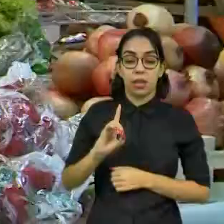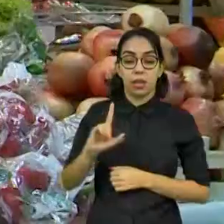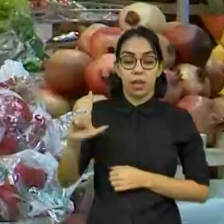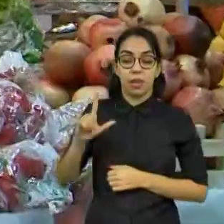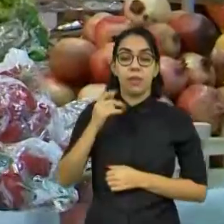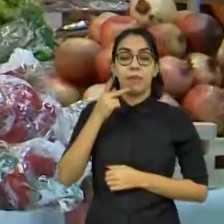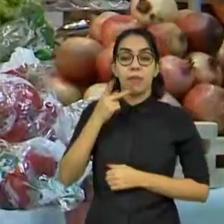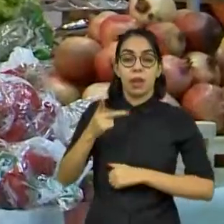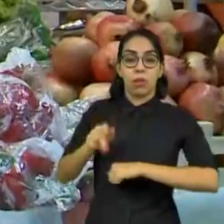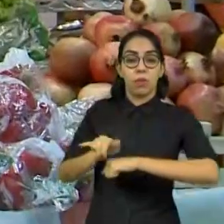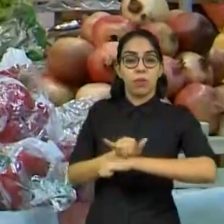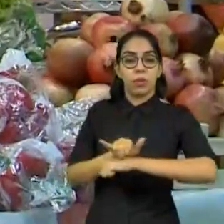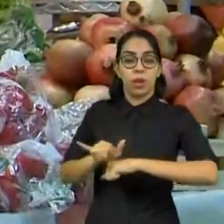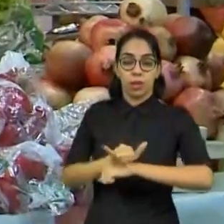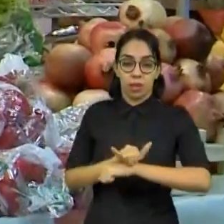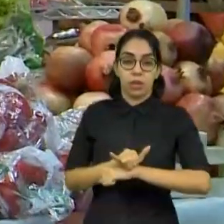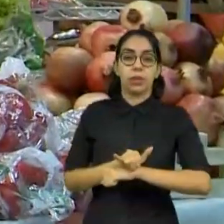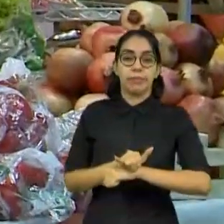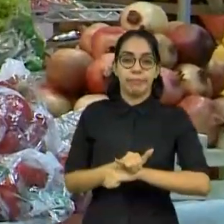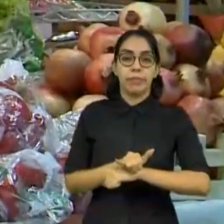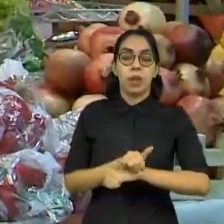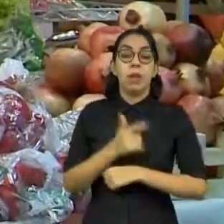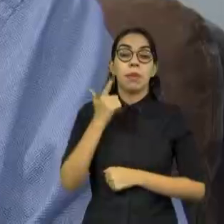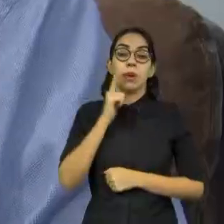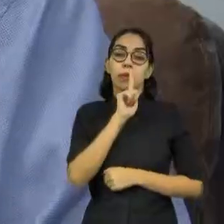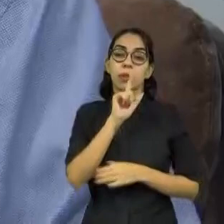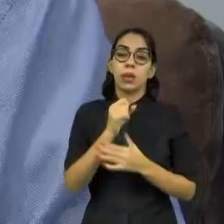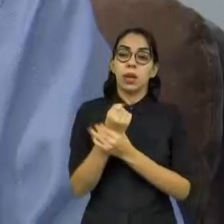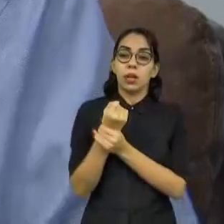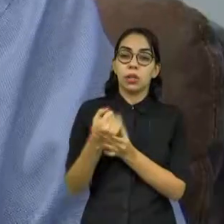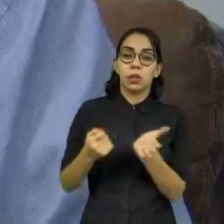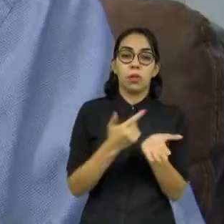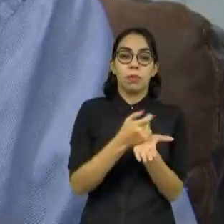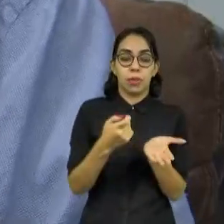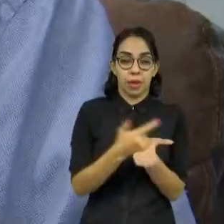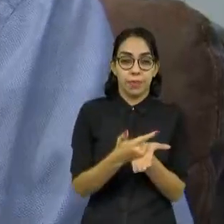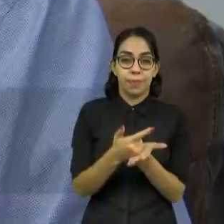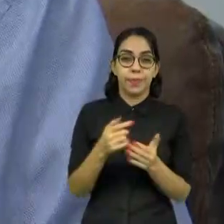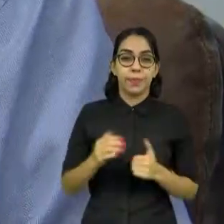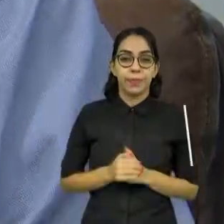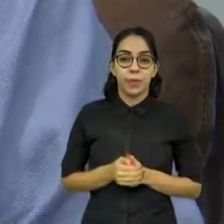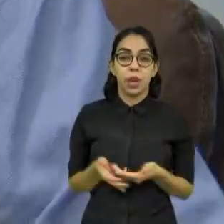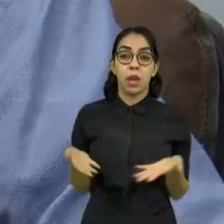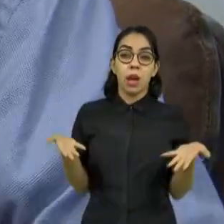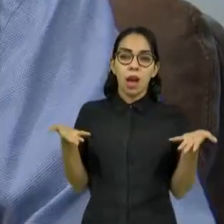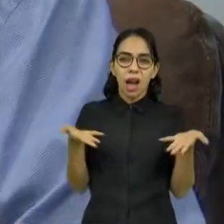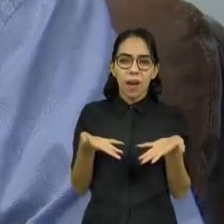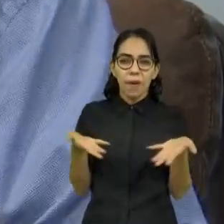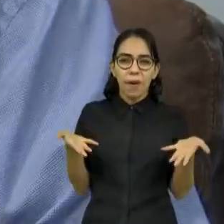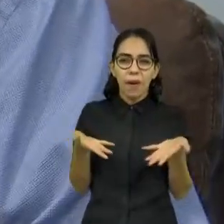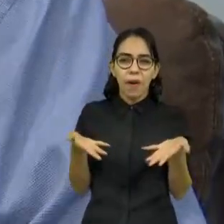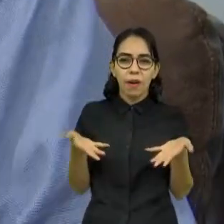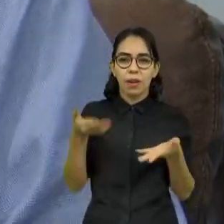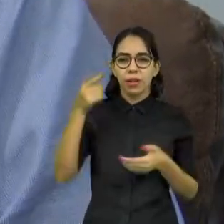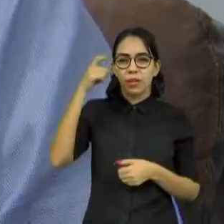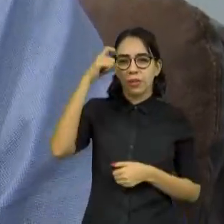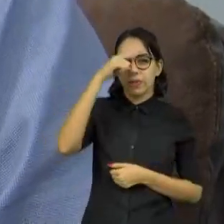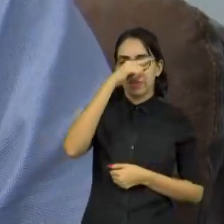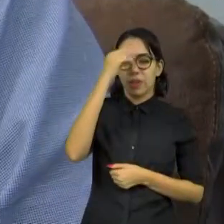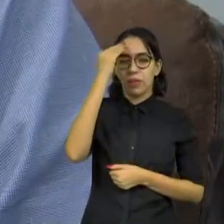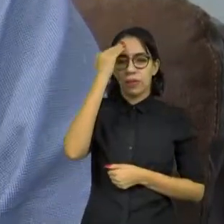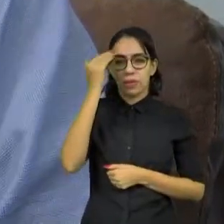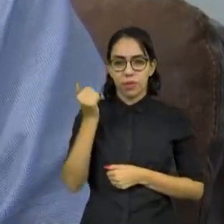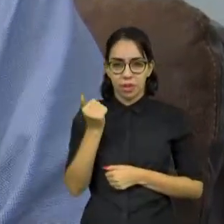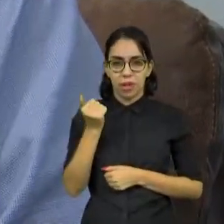buscam garantir o poder de compra dos consumidores. Nesse dualismo entre o reajuste de preço e a